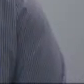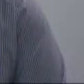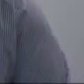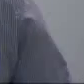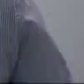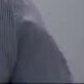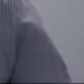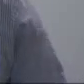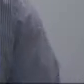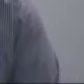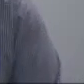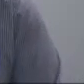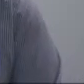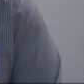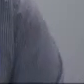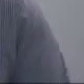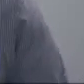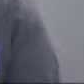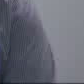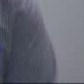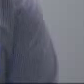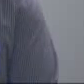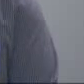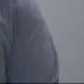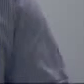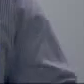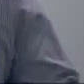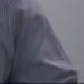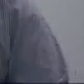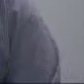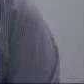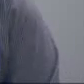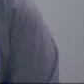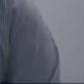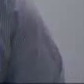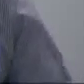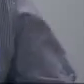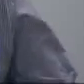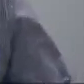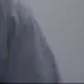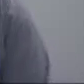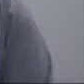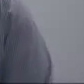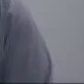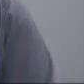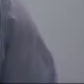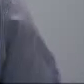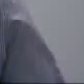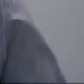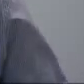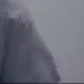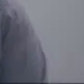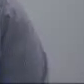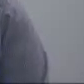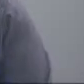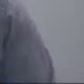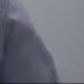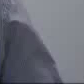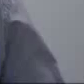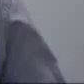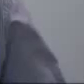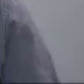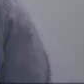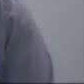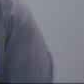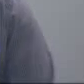Também foi solicitado por parte desses vereadores algumas áreas para plantio de árvores, inclusive até na casa do nobre vereador